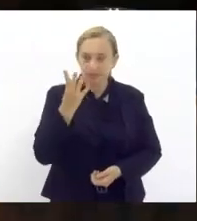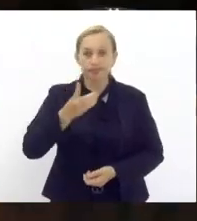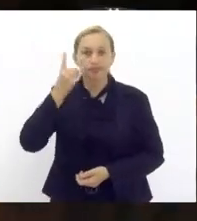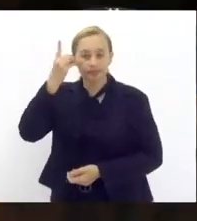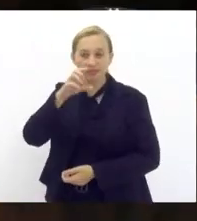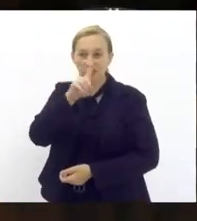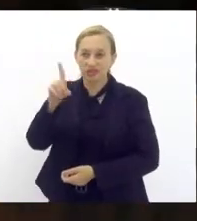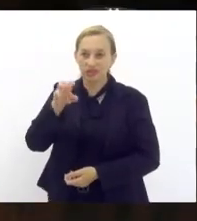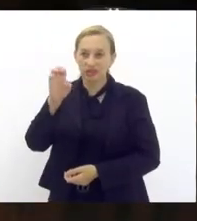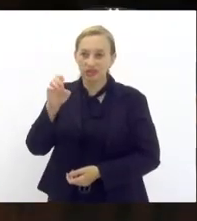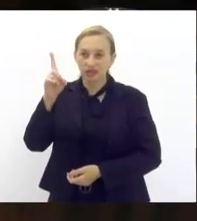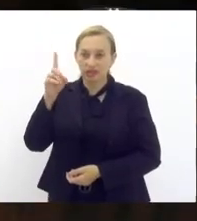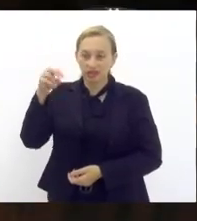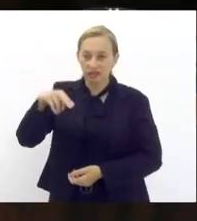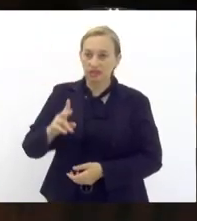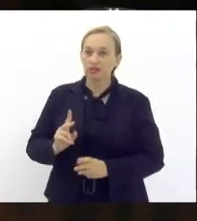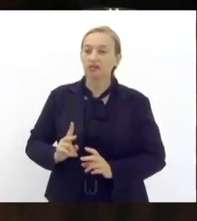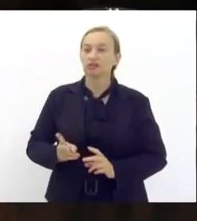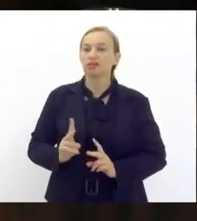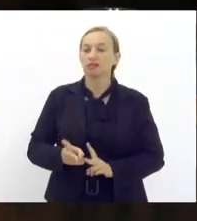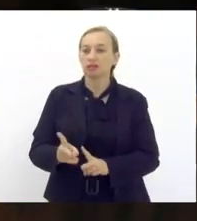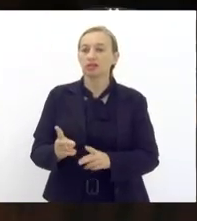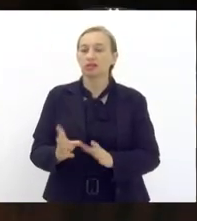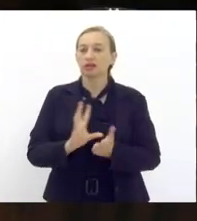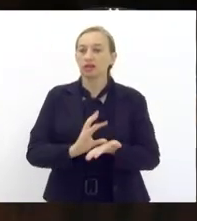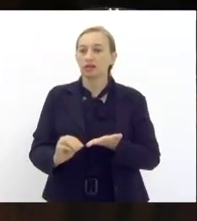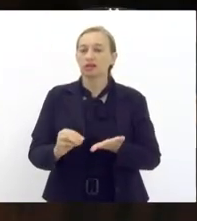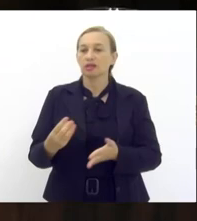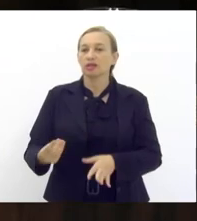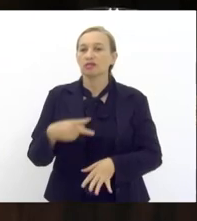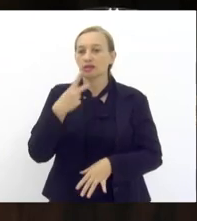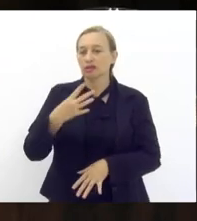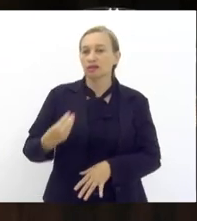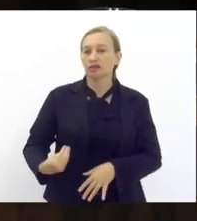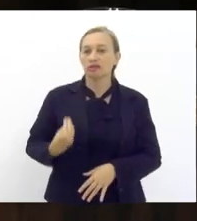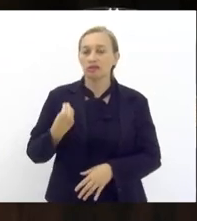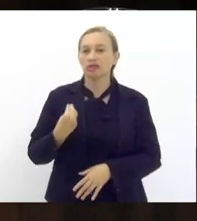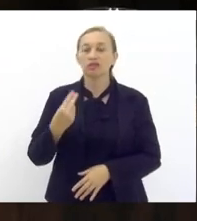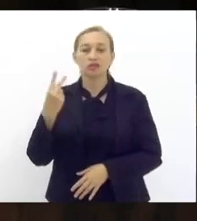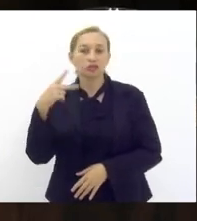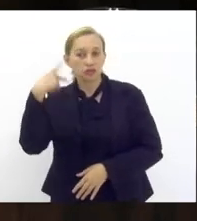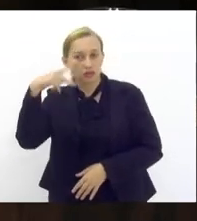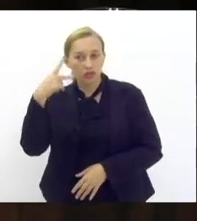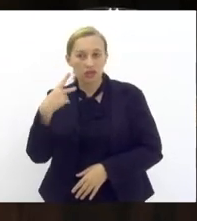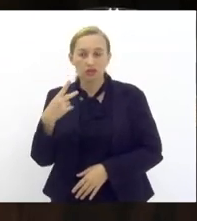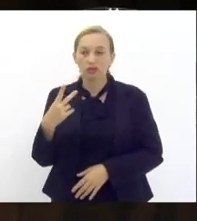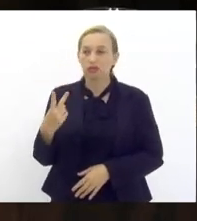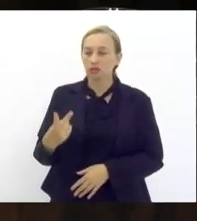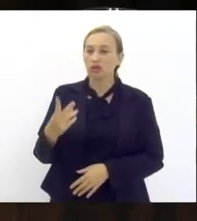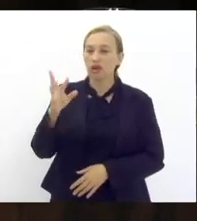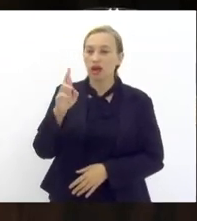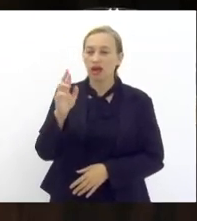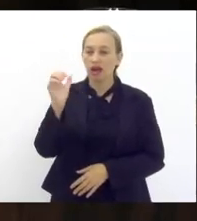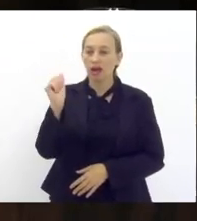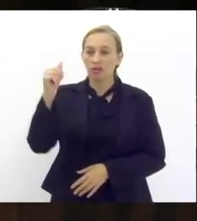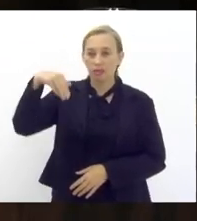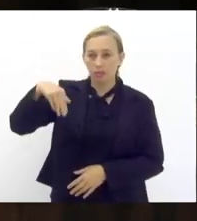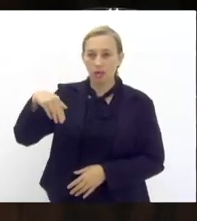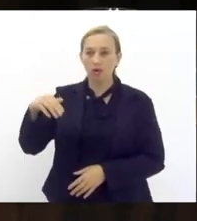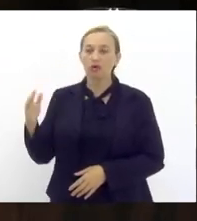Zeidan. Antes de dar prosseguimento na pauta, registrar a presença dos vereadores Ramon